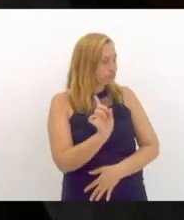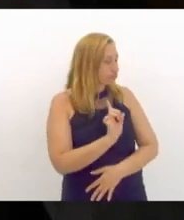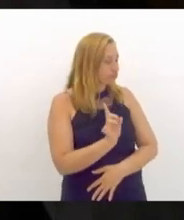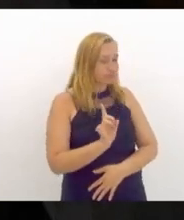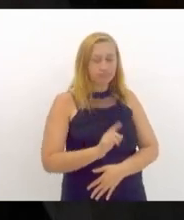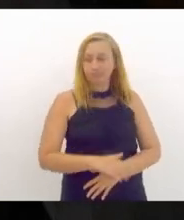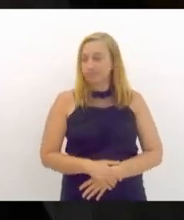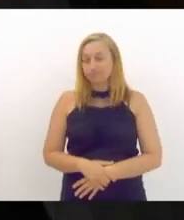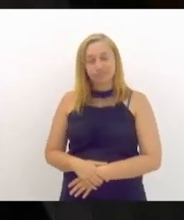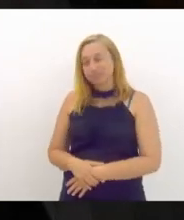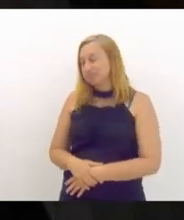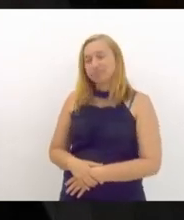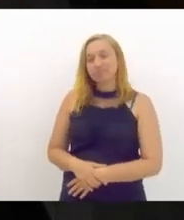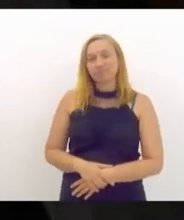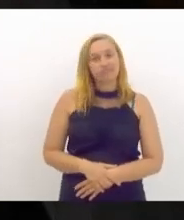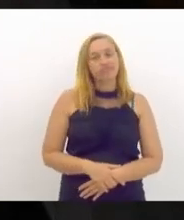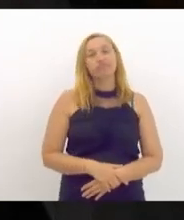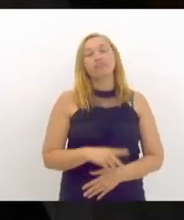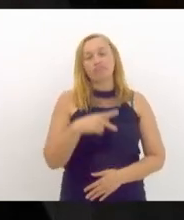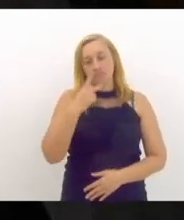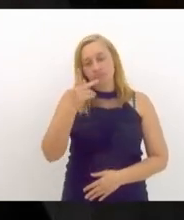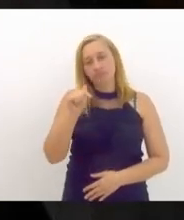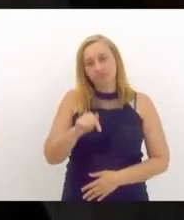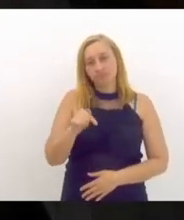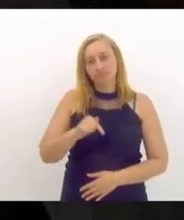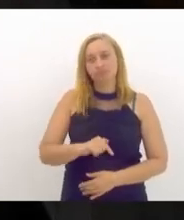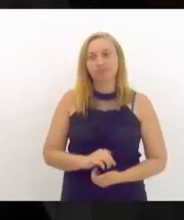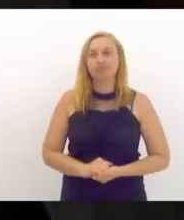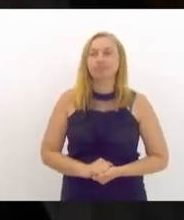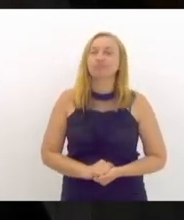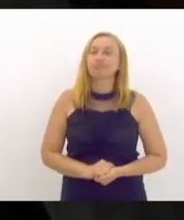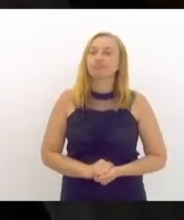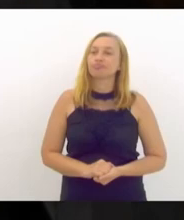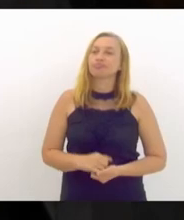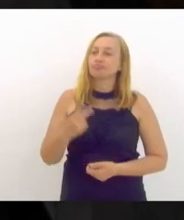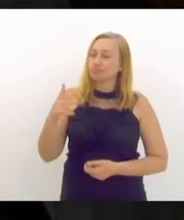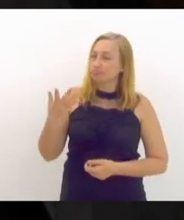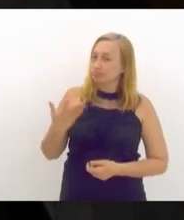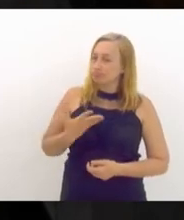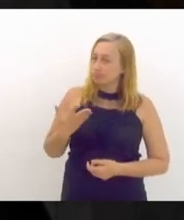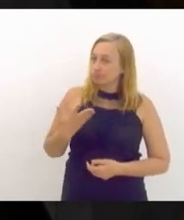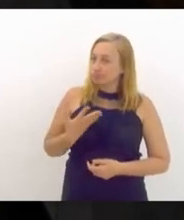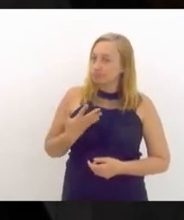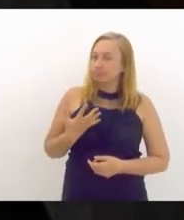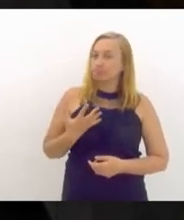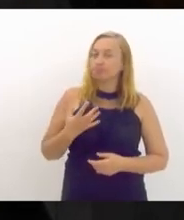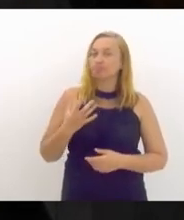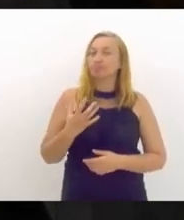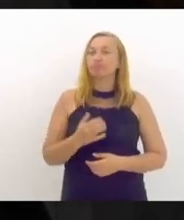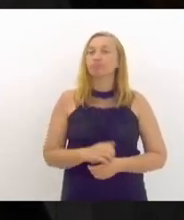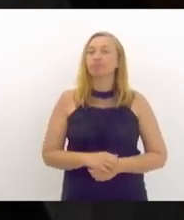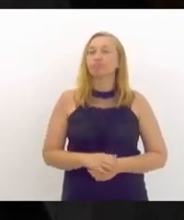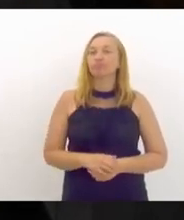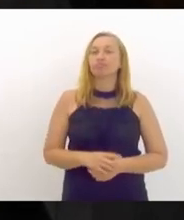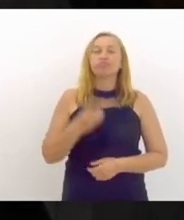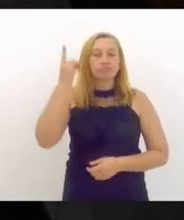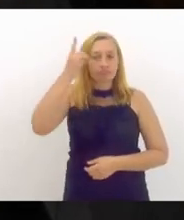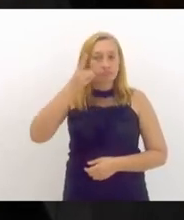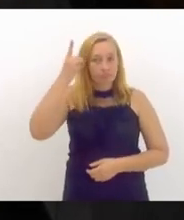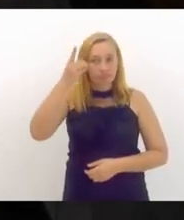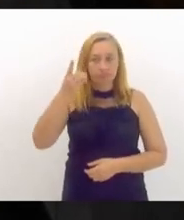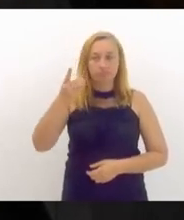verdade. Tenho dito aqui, seu companheiro de bancada, deputada presidente, já também